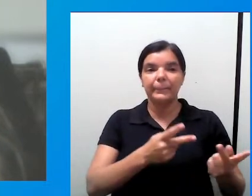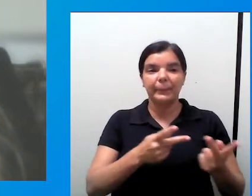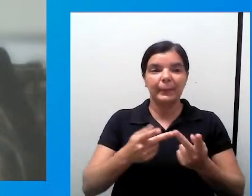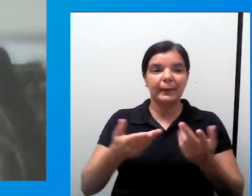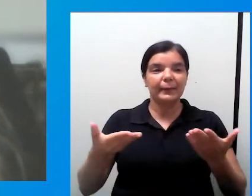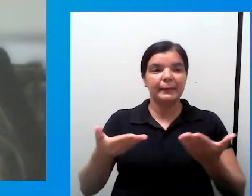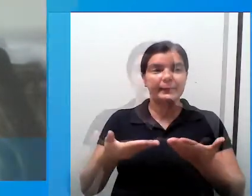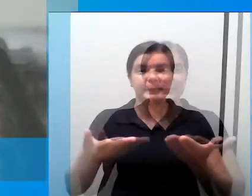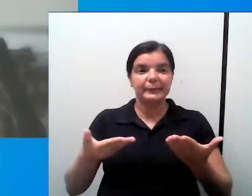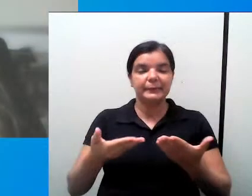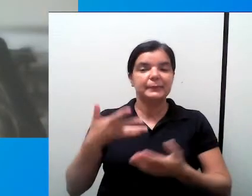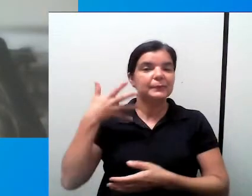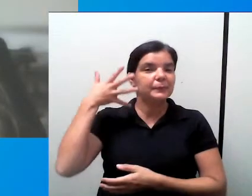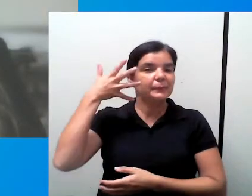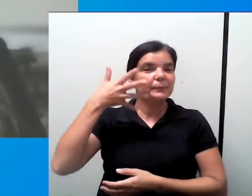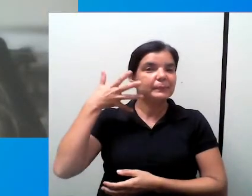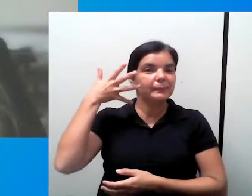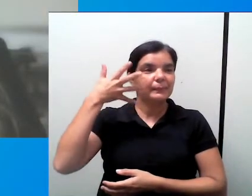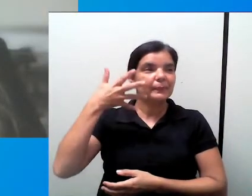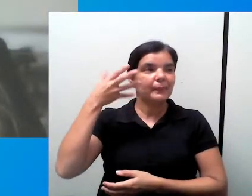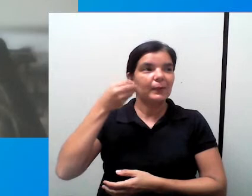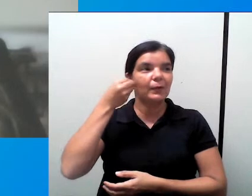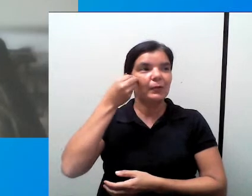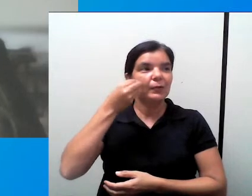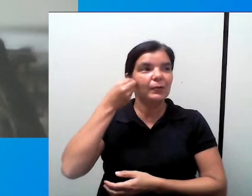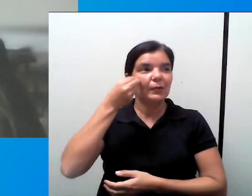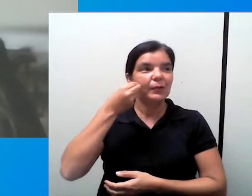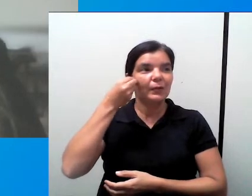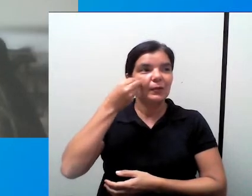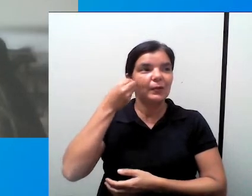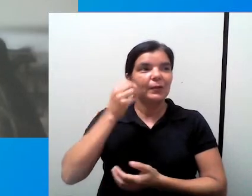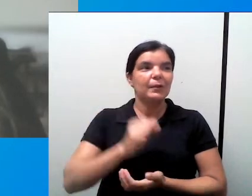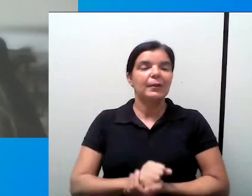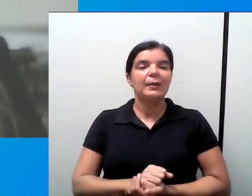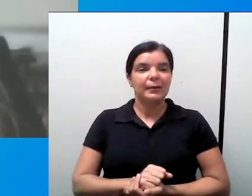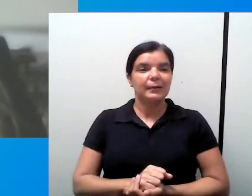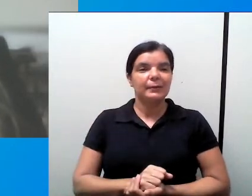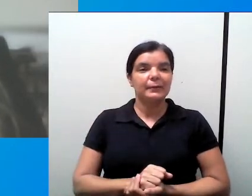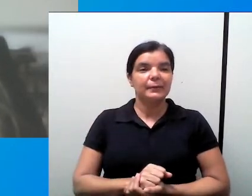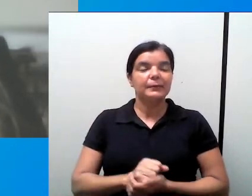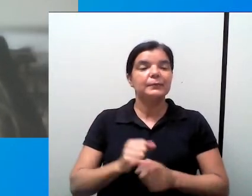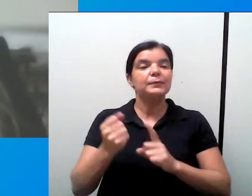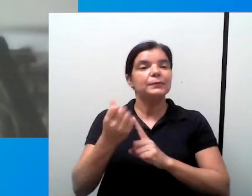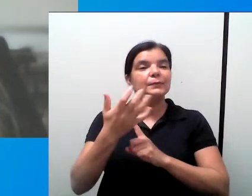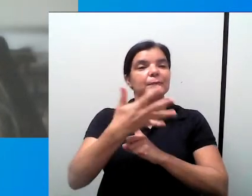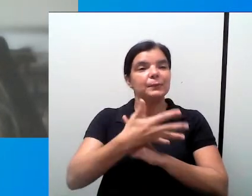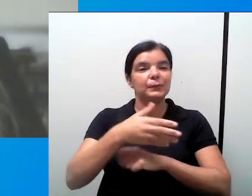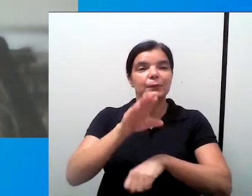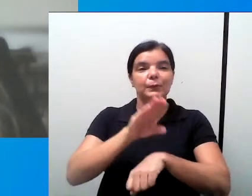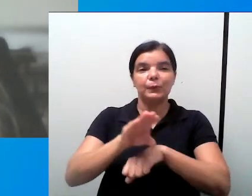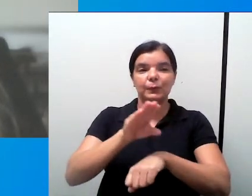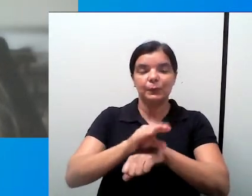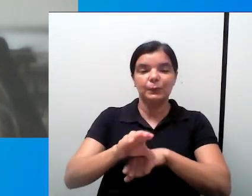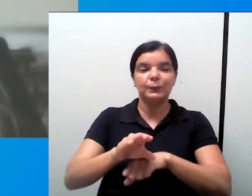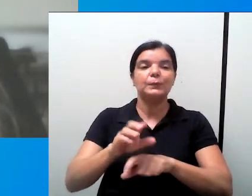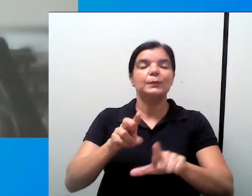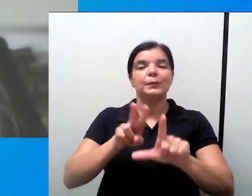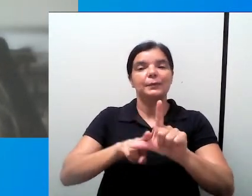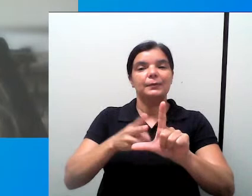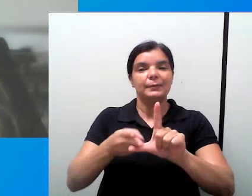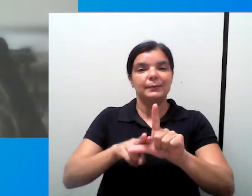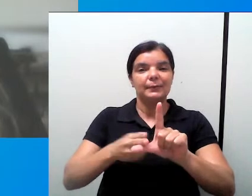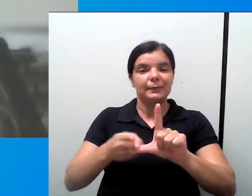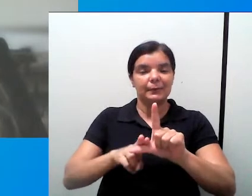proferir a palestra sobre o relato de experiência da curricularização da extensão no curso Bacharelado em Ciência da Computação